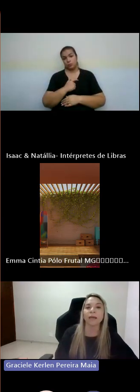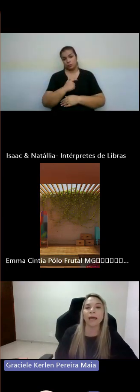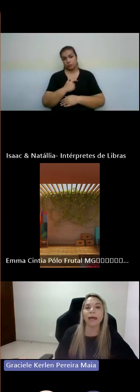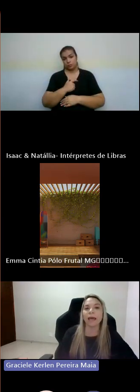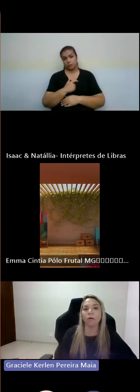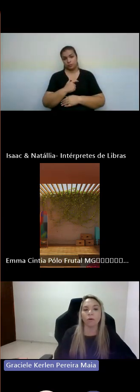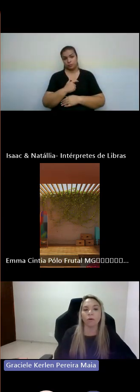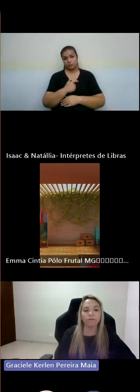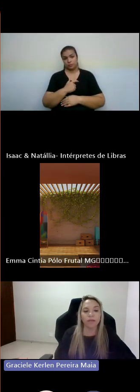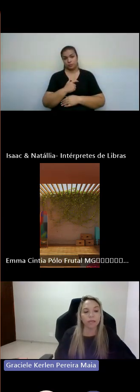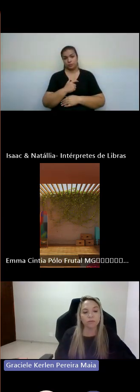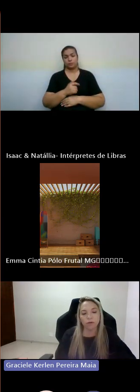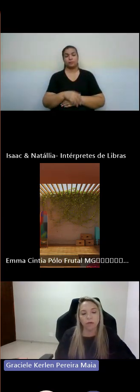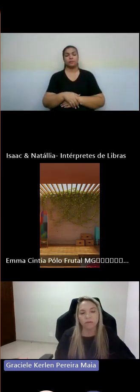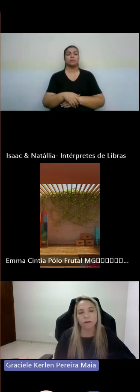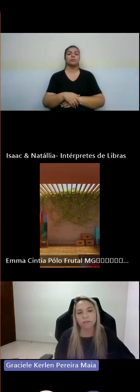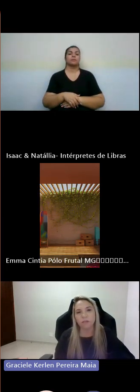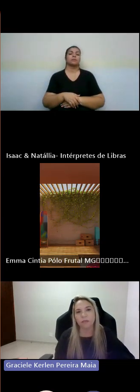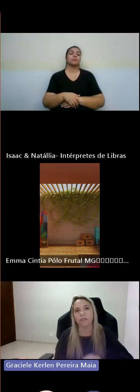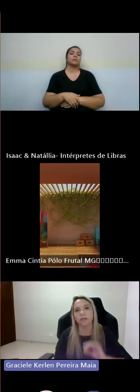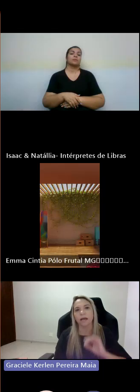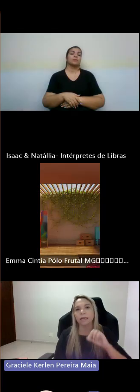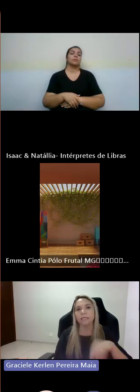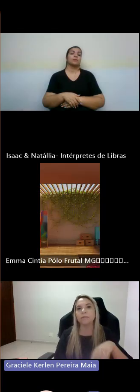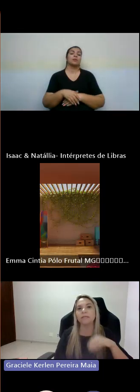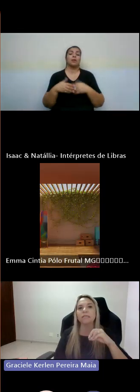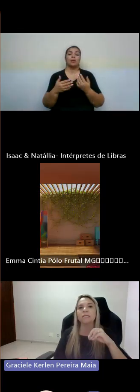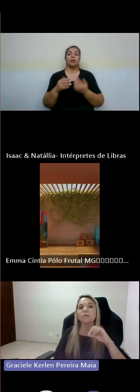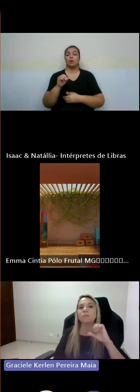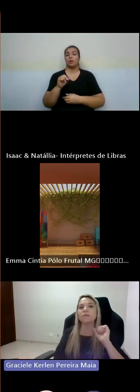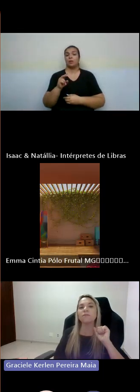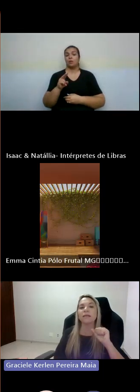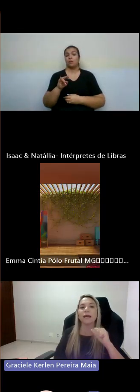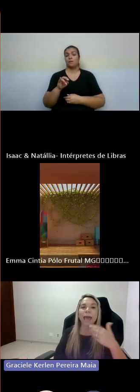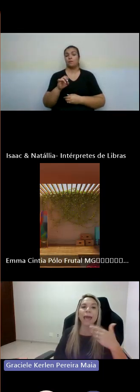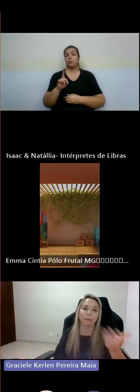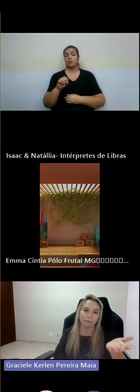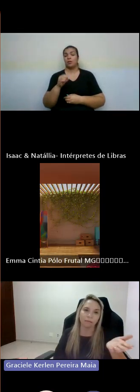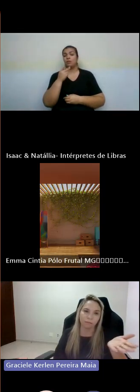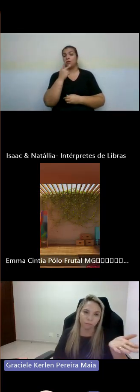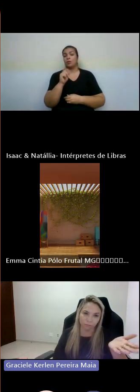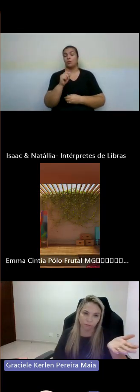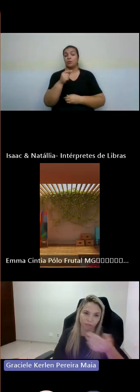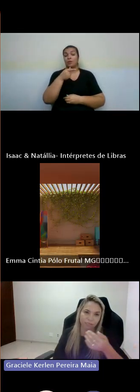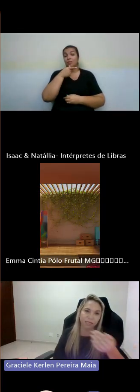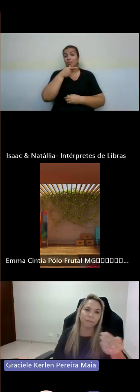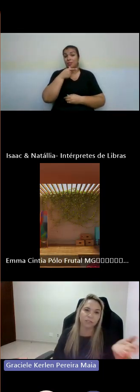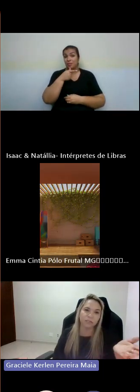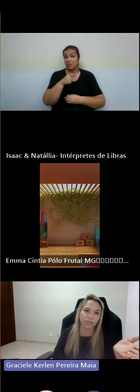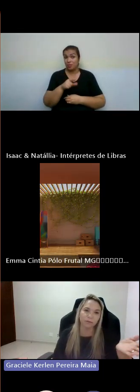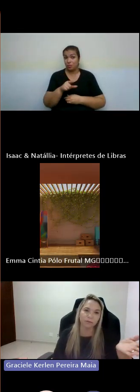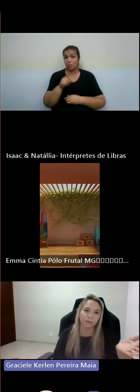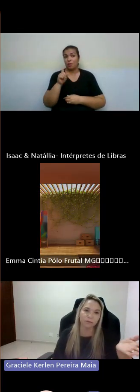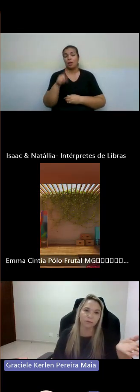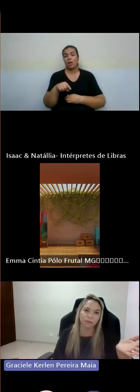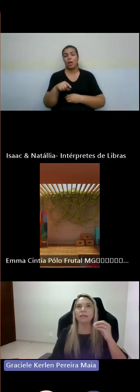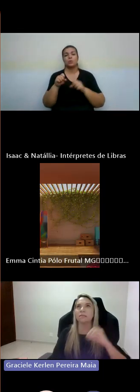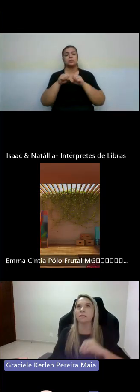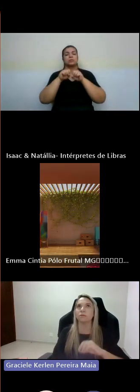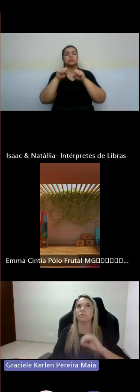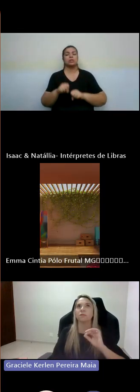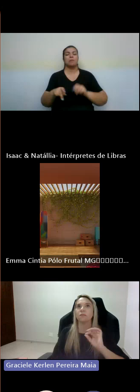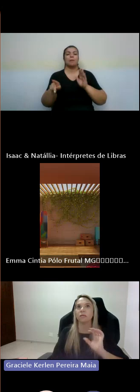Libras. Oviedo fala o seguinte, a língua designa específico, um sistema de signo. O